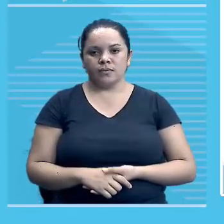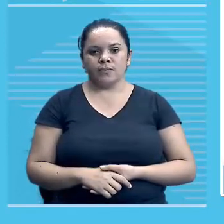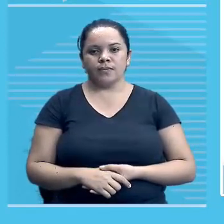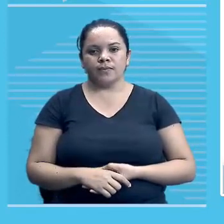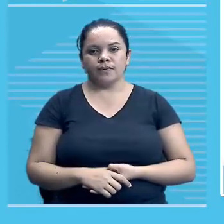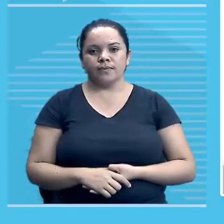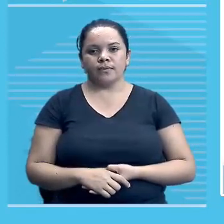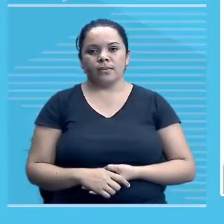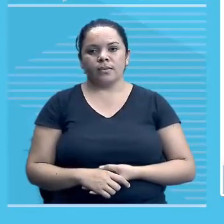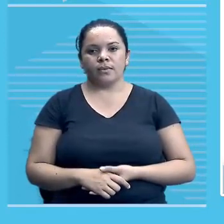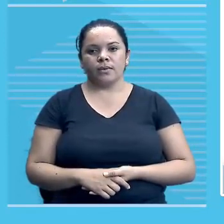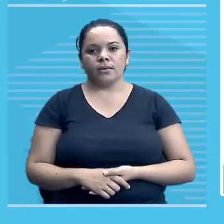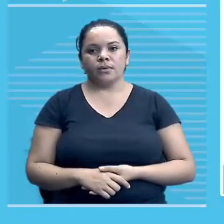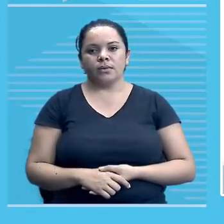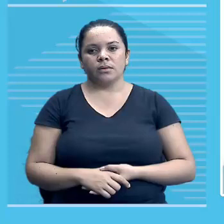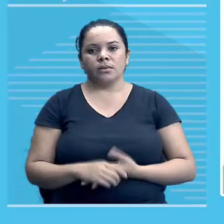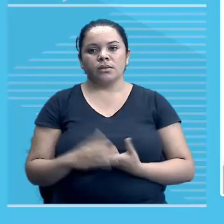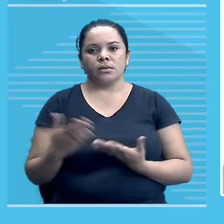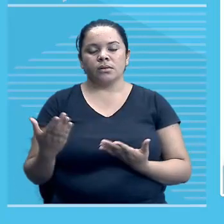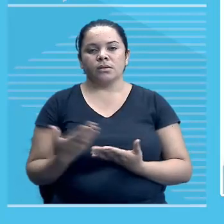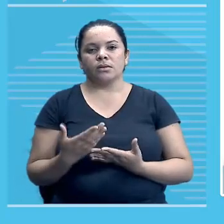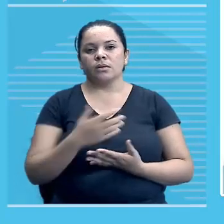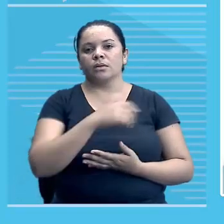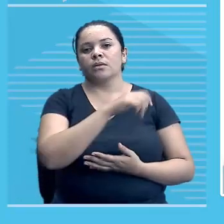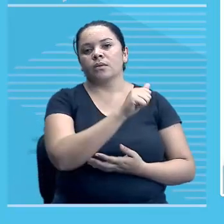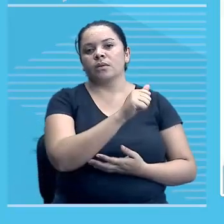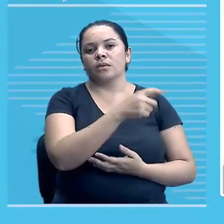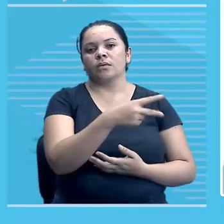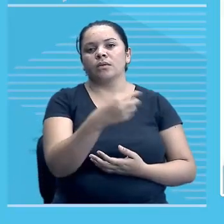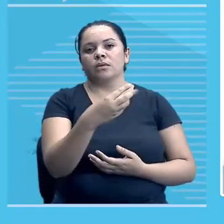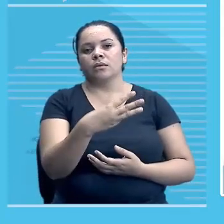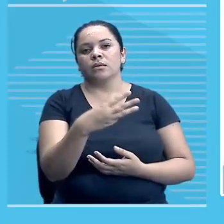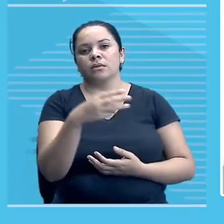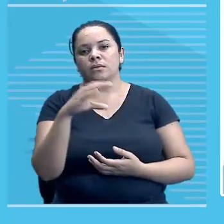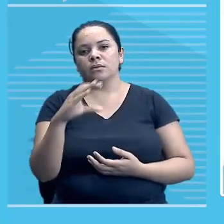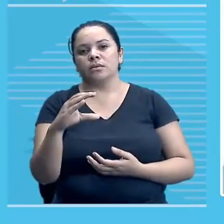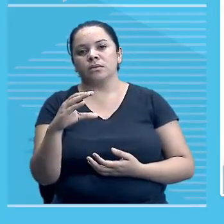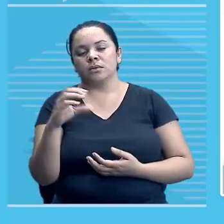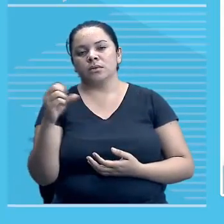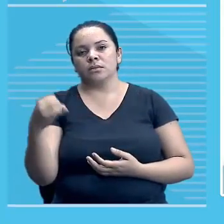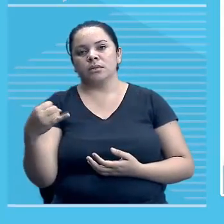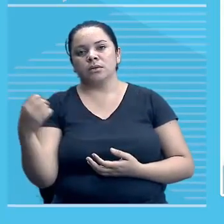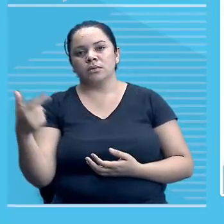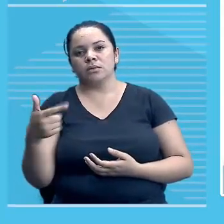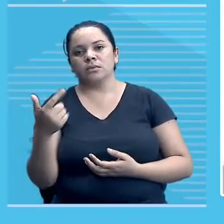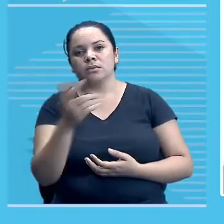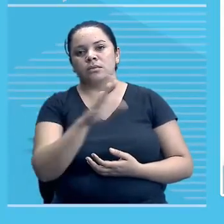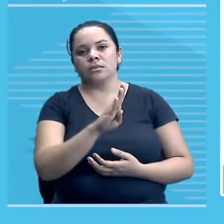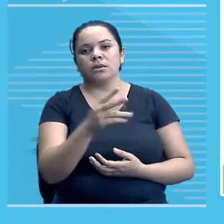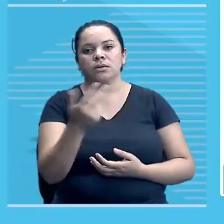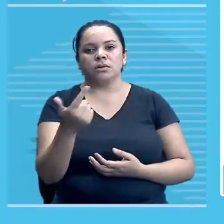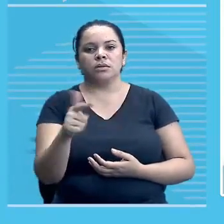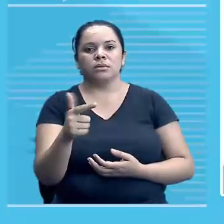Agora, quando eu tenho essa forma aqui, ó, o A é 3 e o C é menos 2, não tem um B, o B é 0.